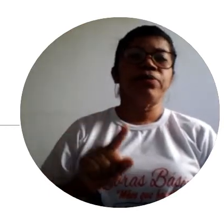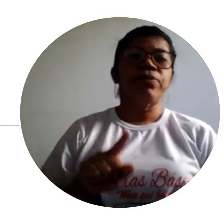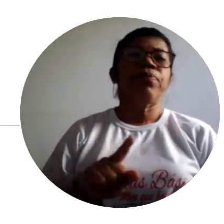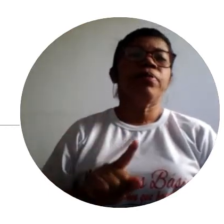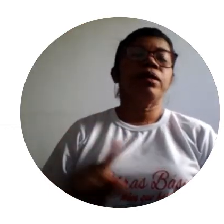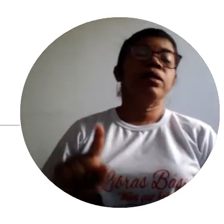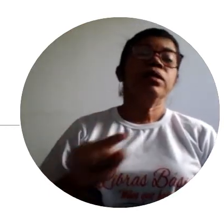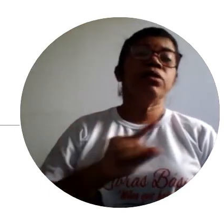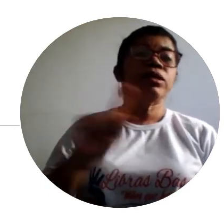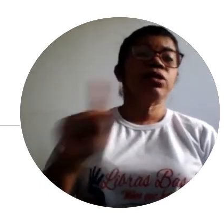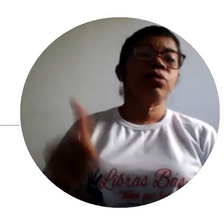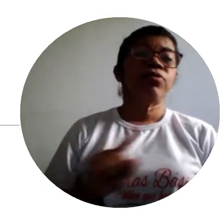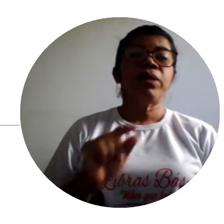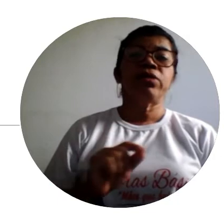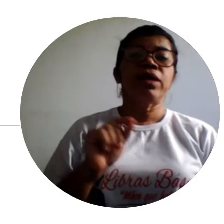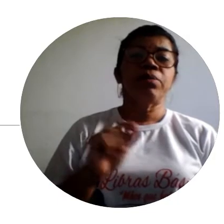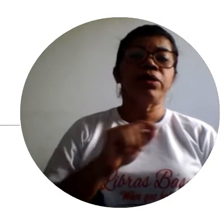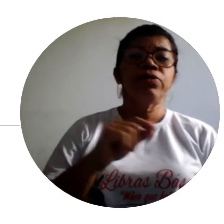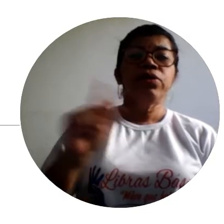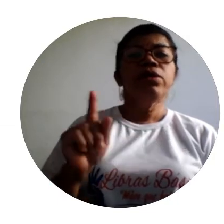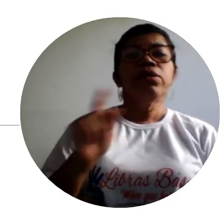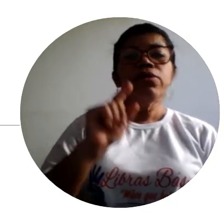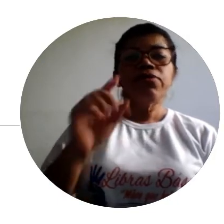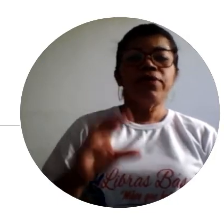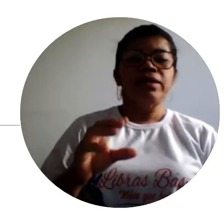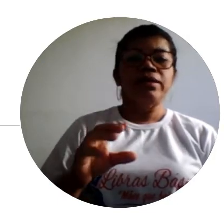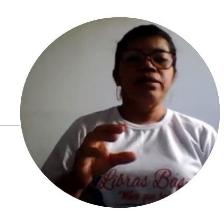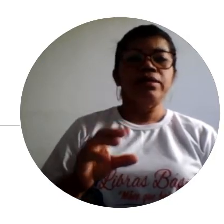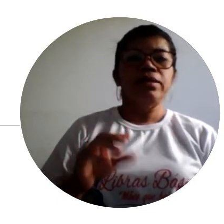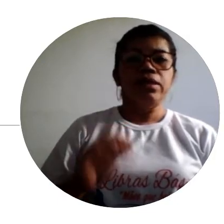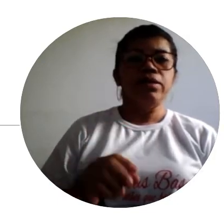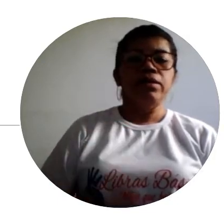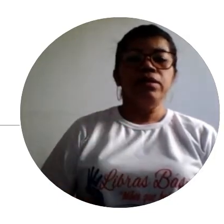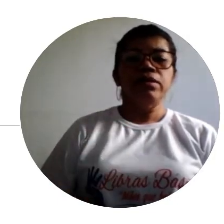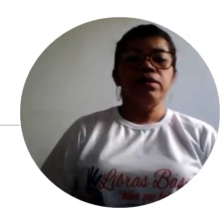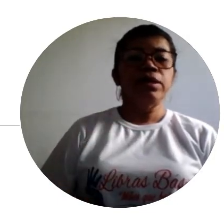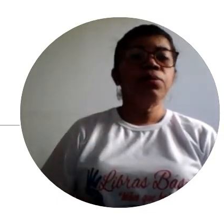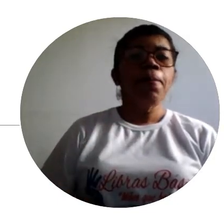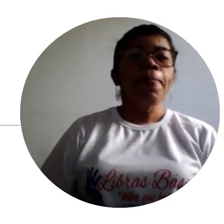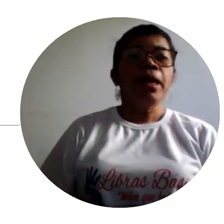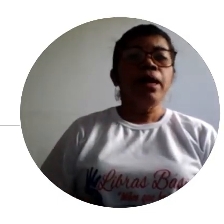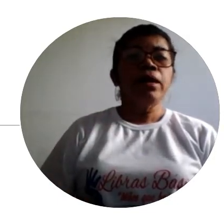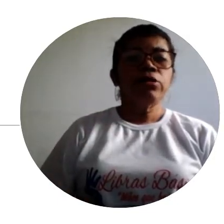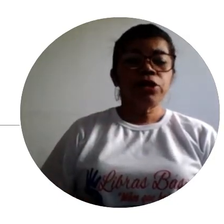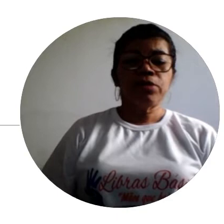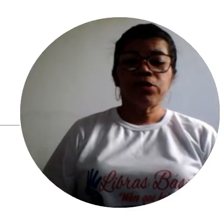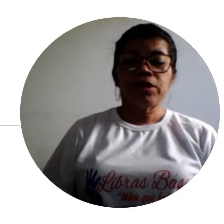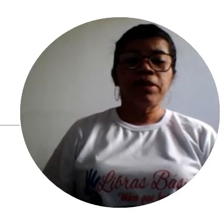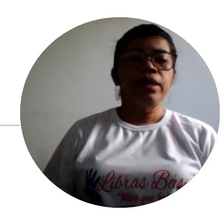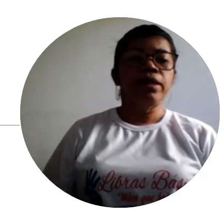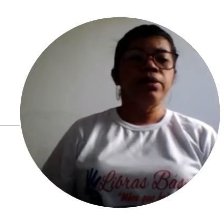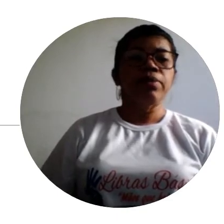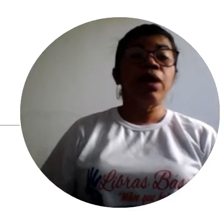movimento, tá? Então, esse é o movimento que a mão faz, certo? Nós